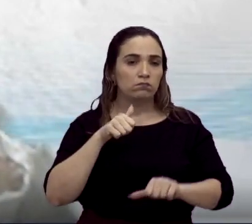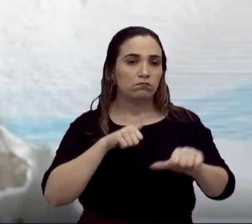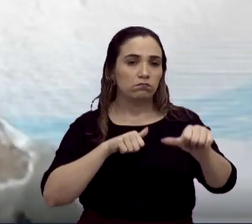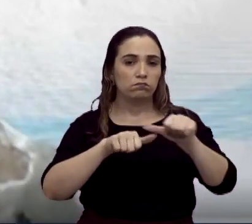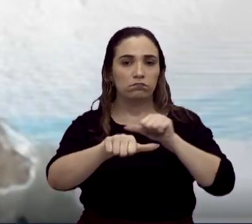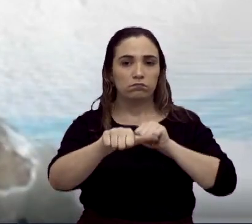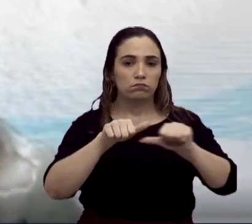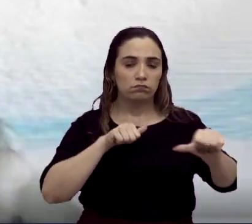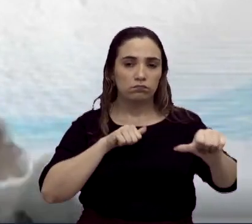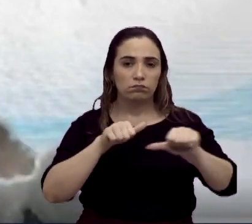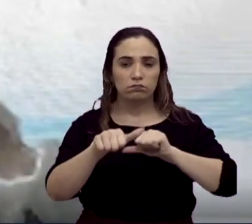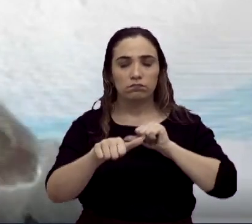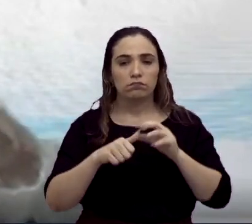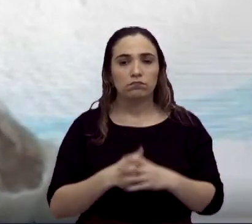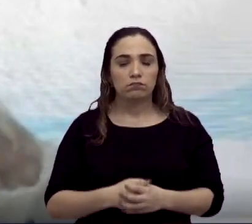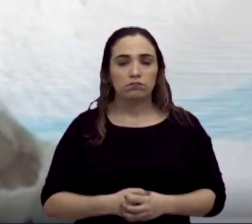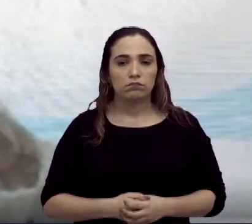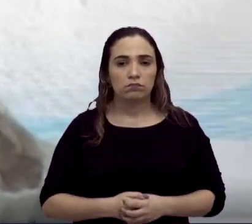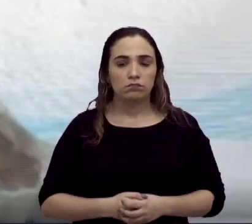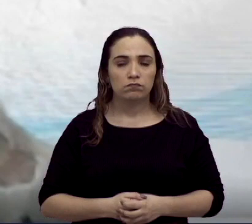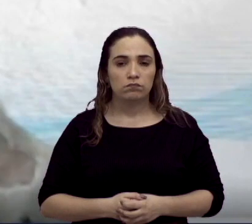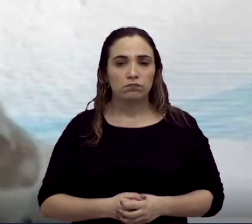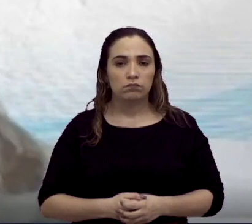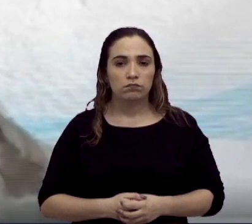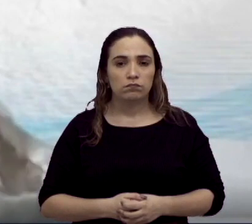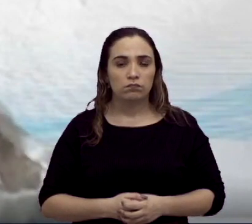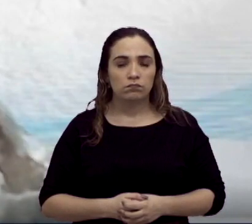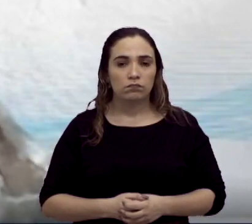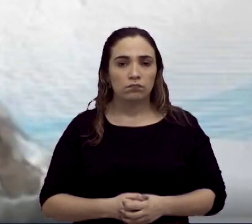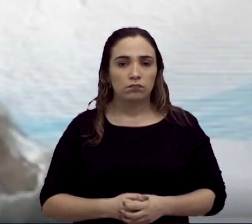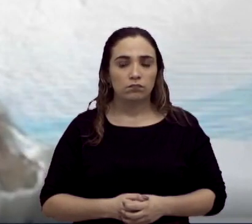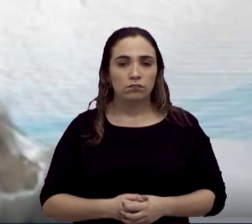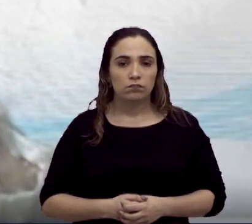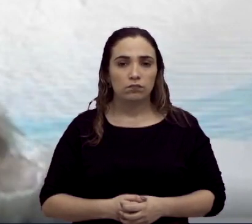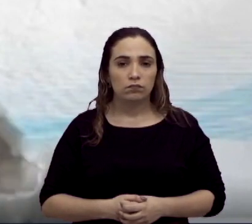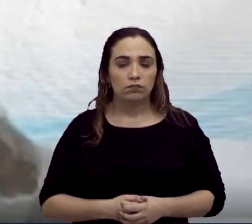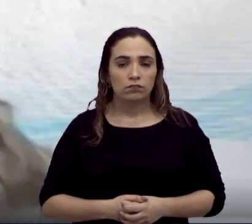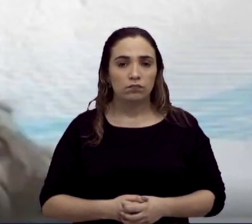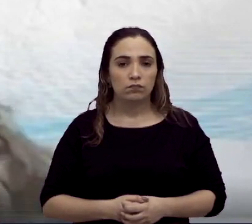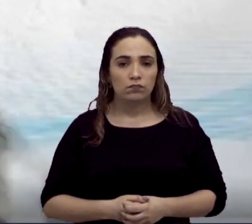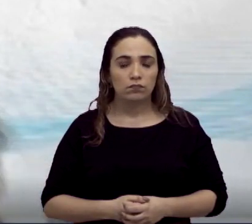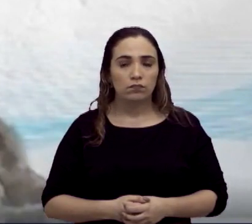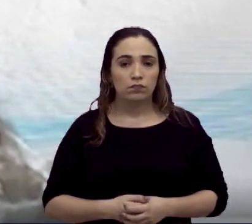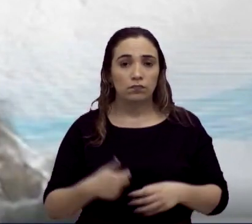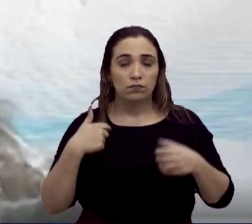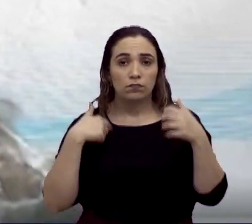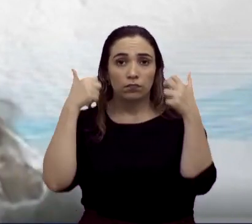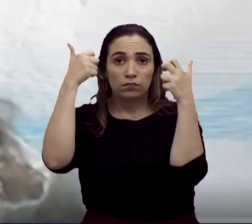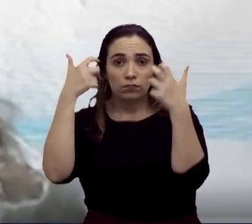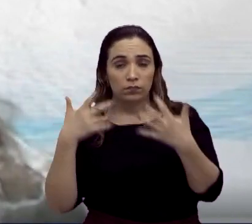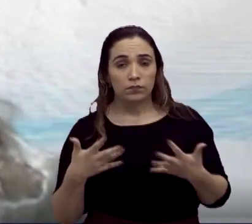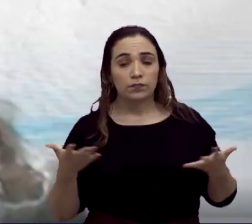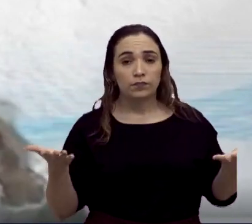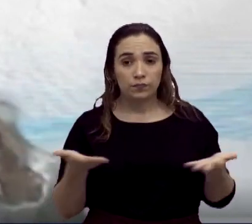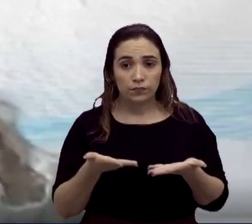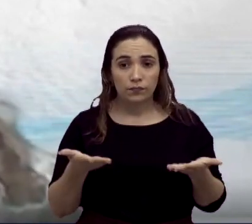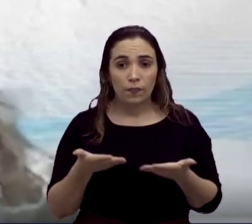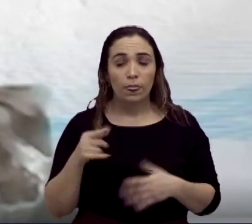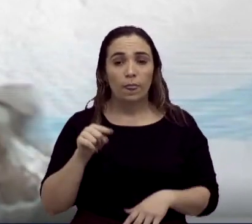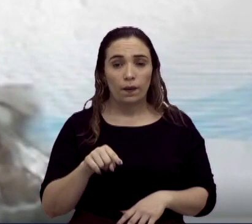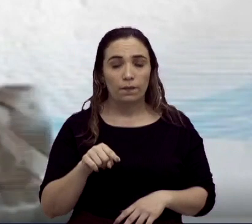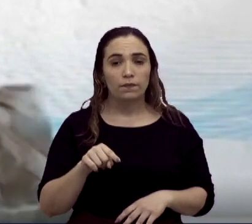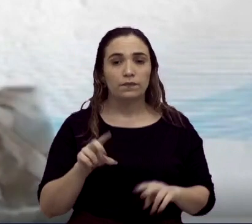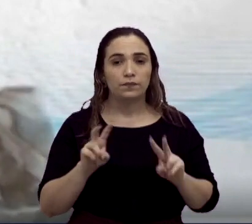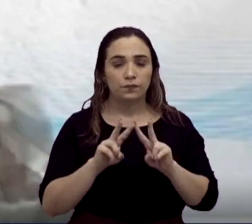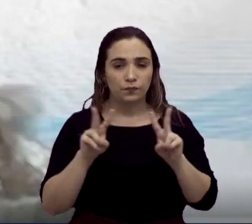isso, né? Mas, enfim, só contextualizando, porque o que eu estou falando aqui, nessa nossa prática e na